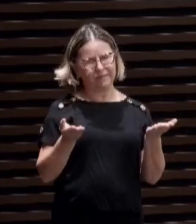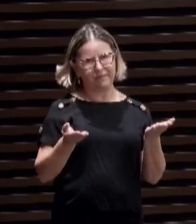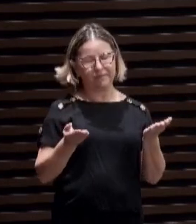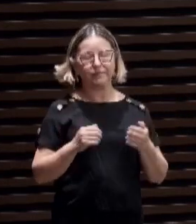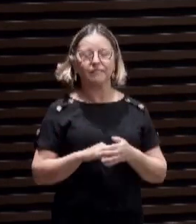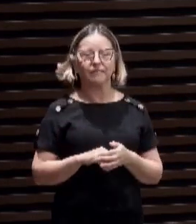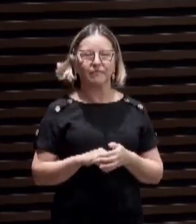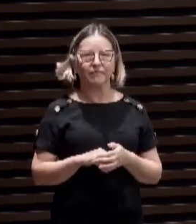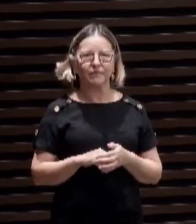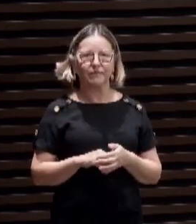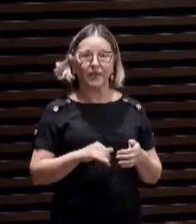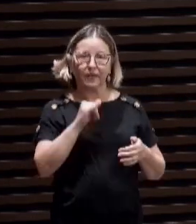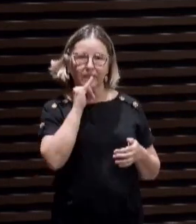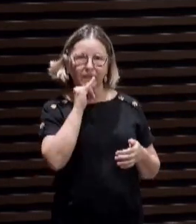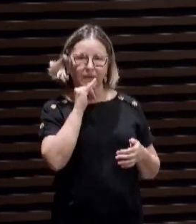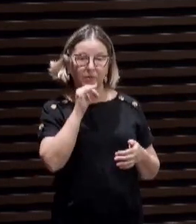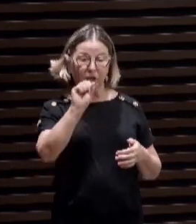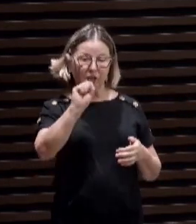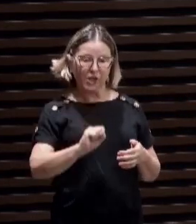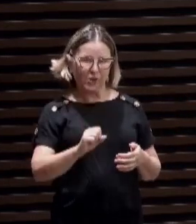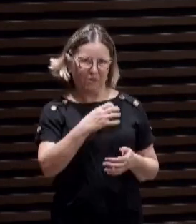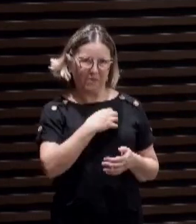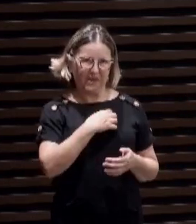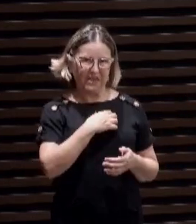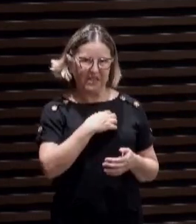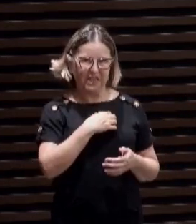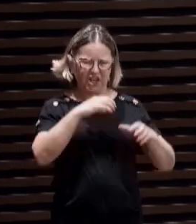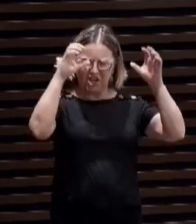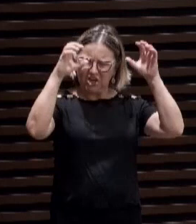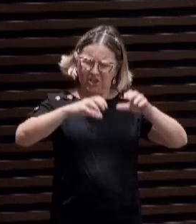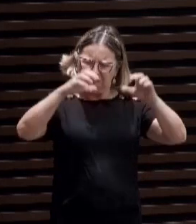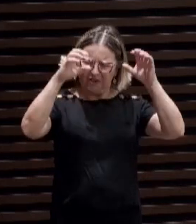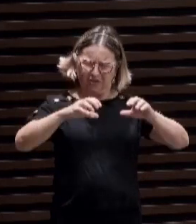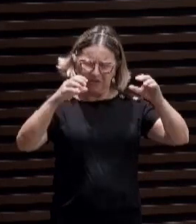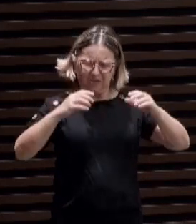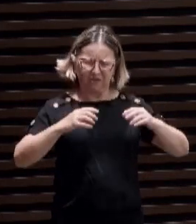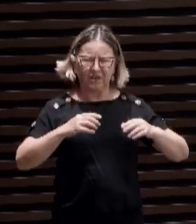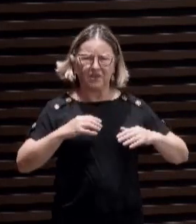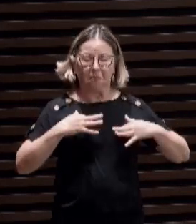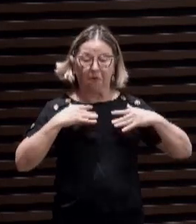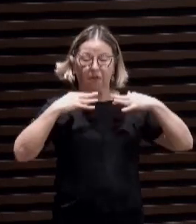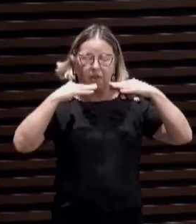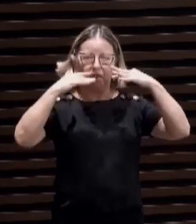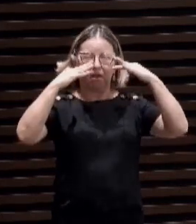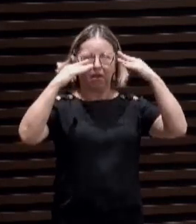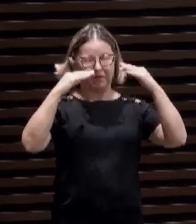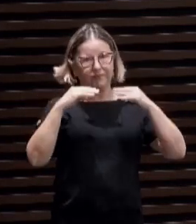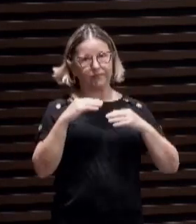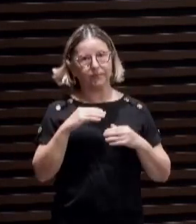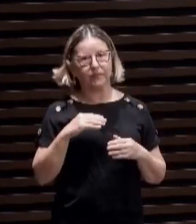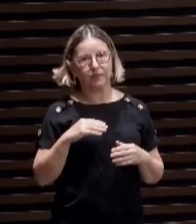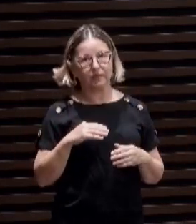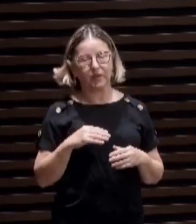da Bahia está sofrendo terrivelmente com inundações. Você sabia disso? Nós temos irmãos, o Moca viajou para lá.